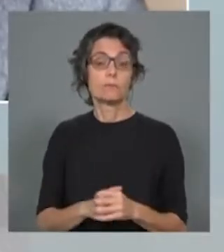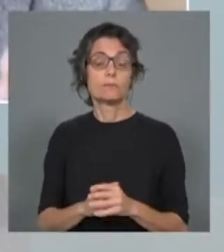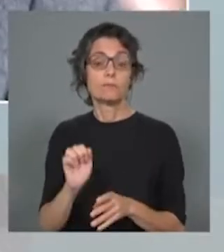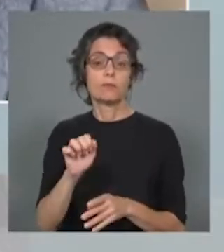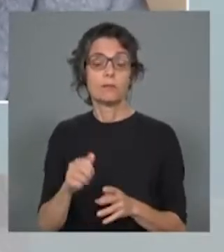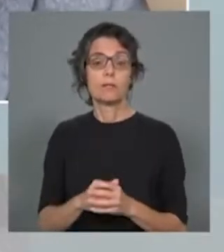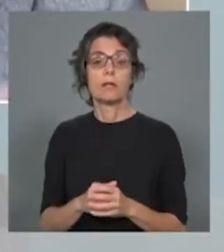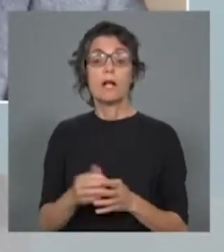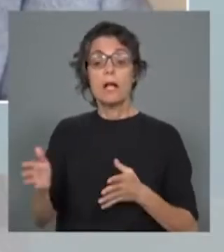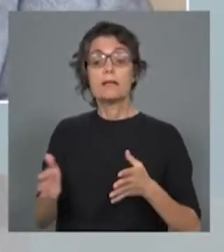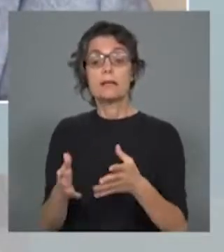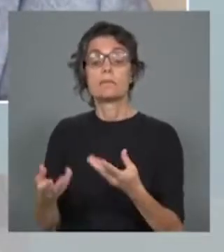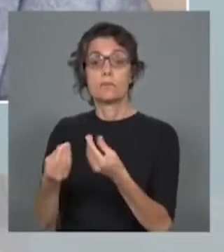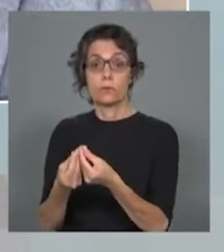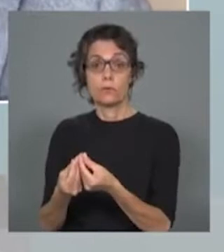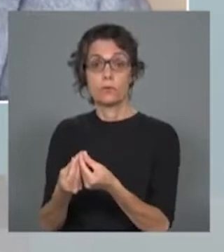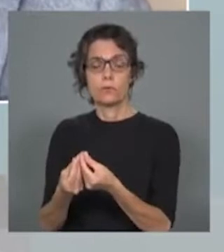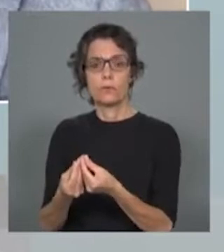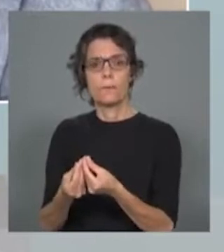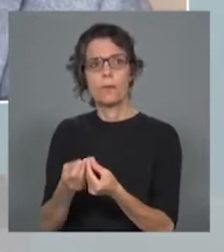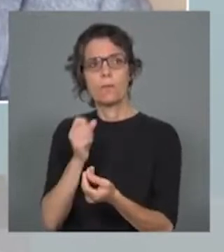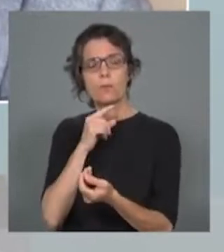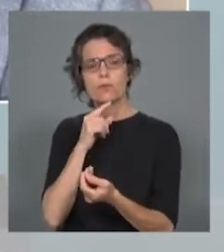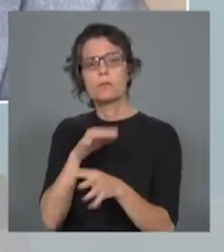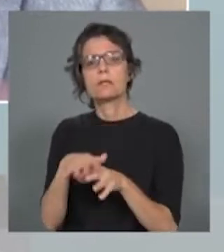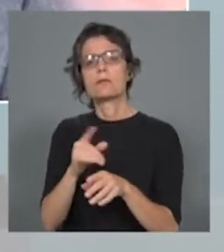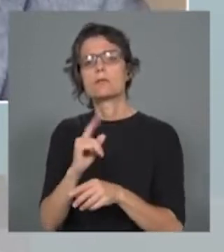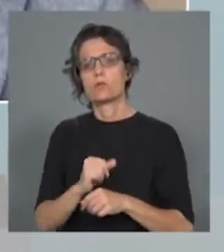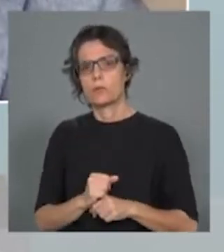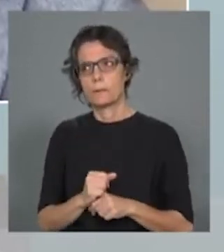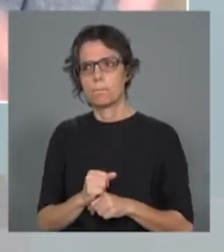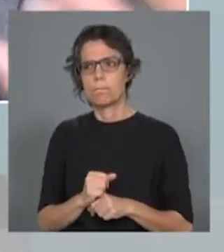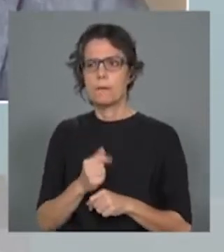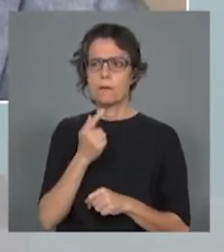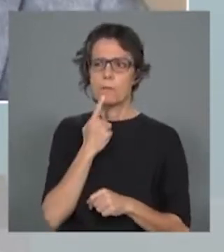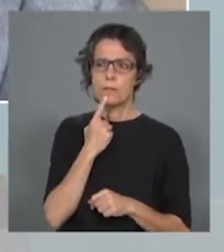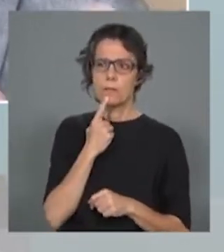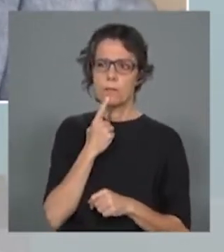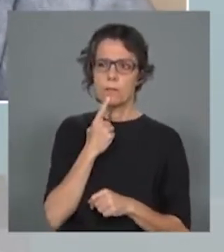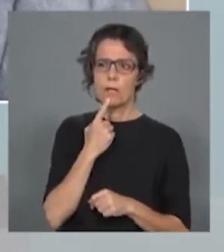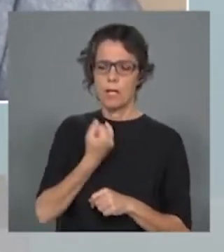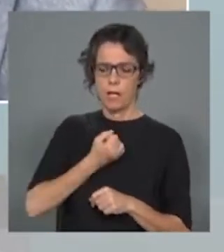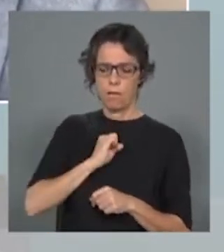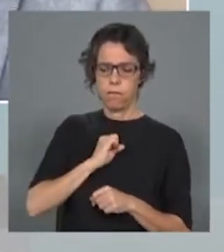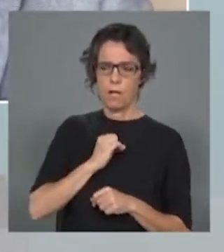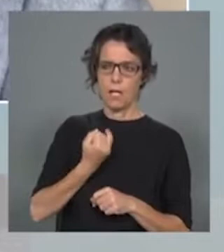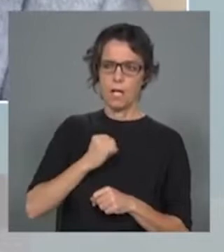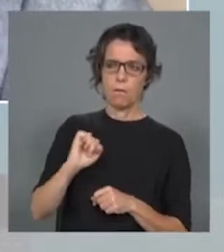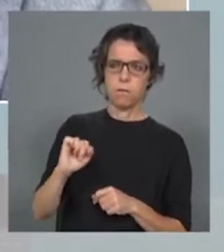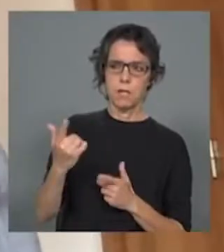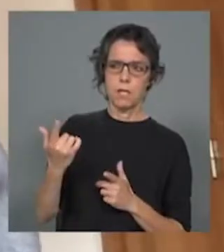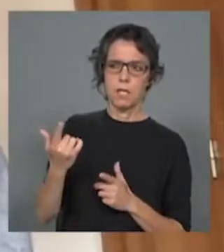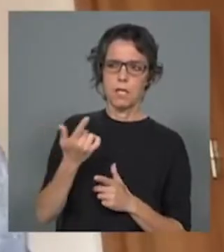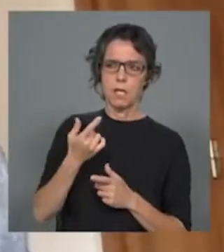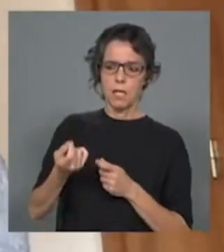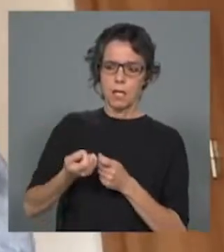este caminho comum permite-nos identificar aquilo que nos aproxima, aquilo que nos une. E há muito que nos une. E isso